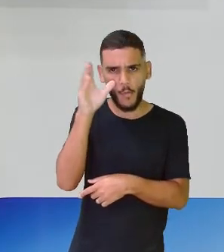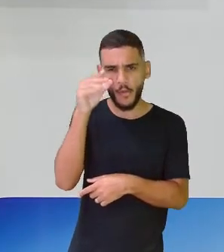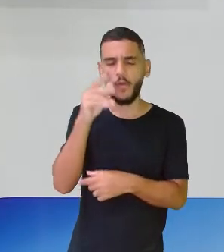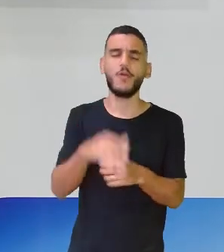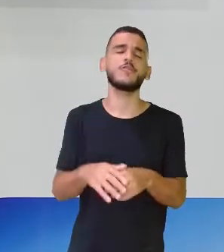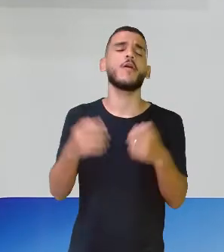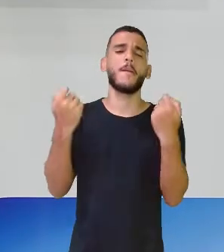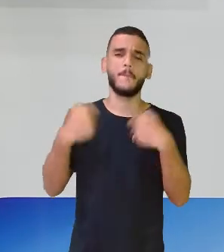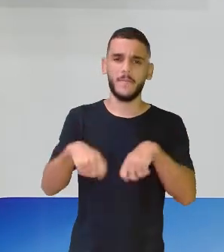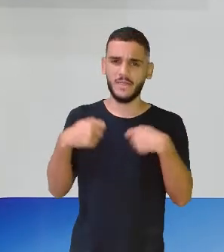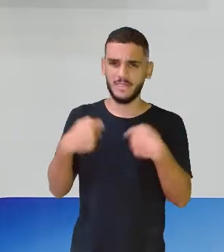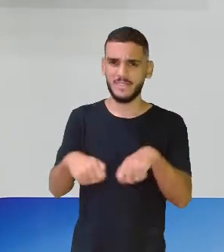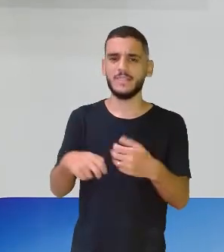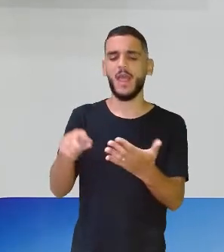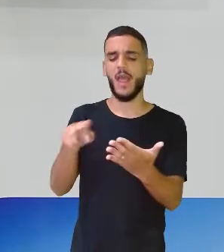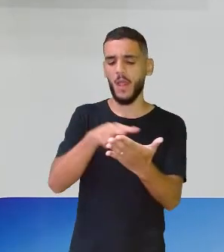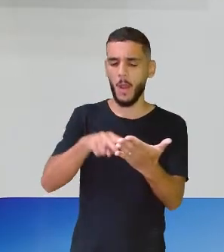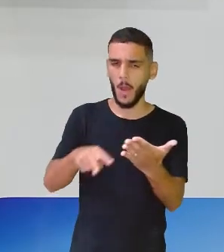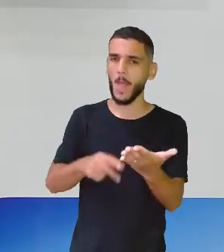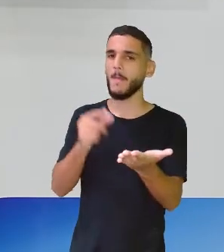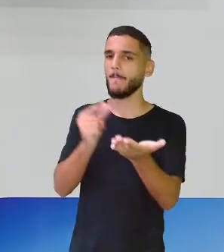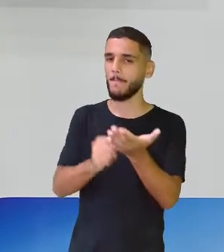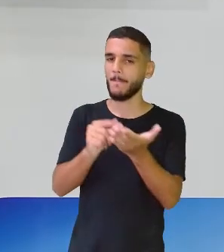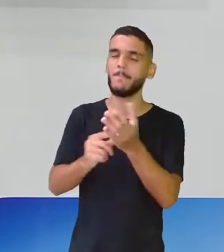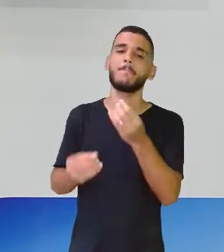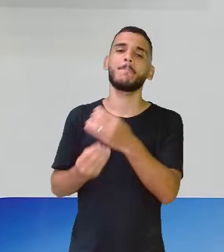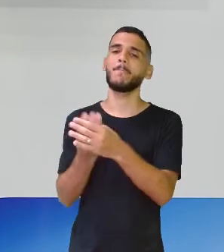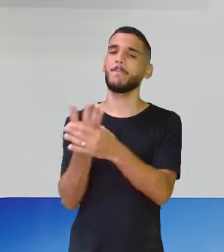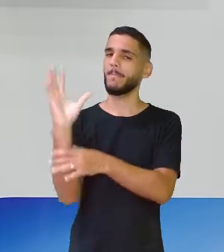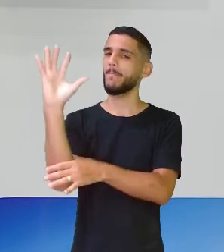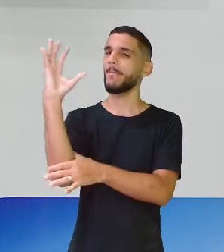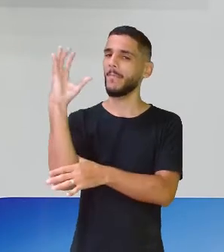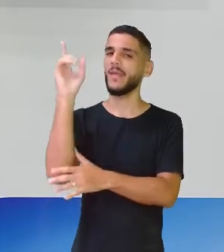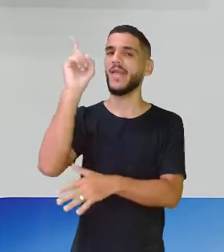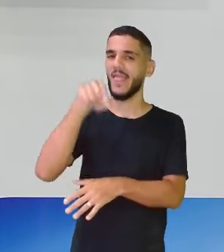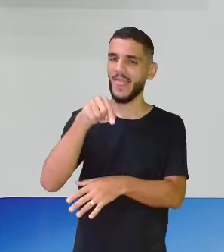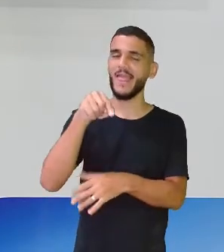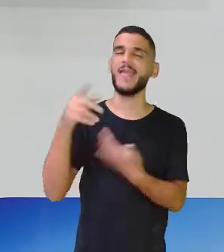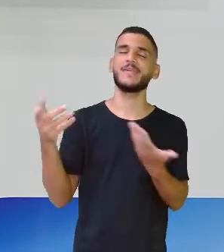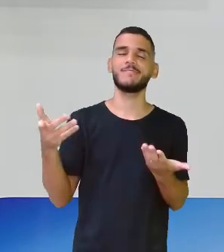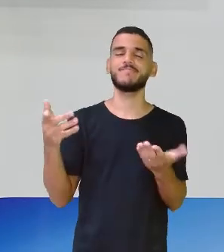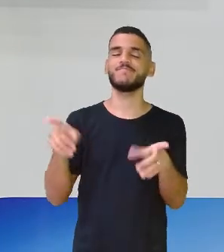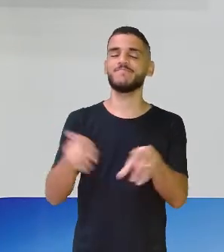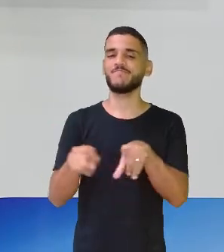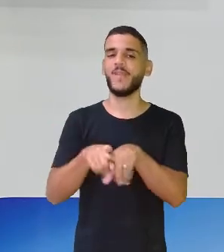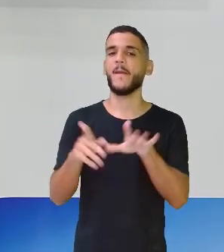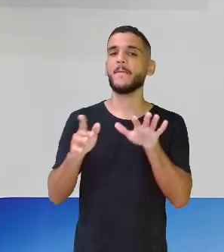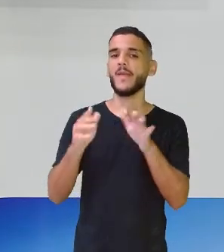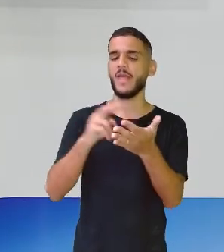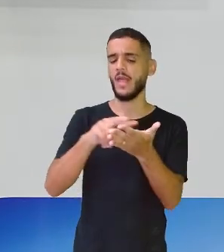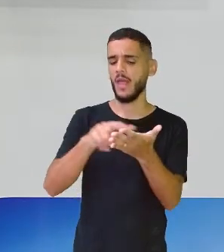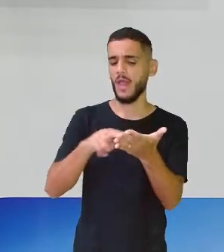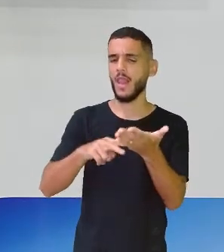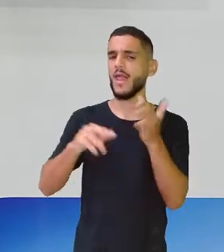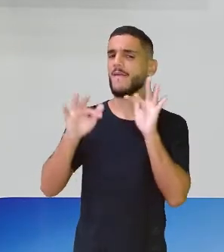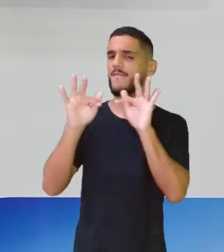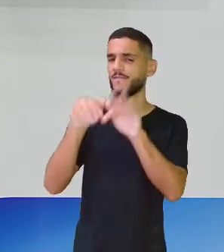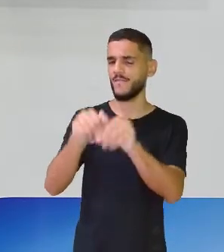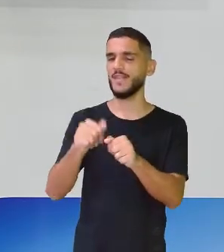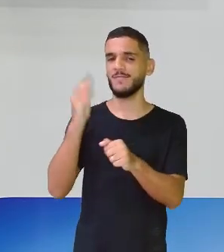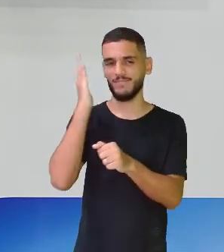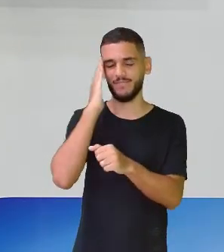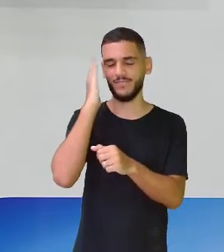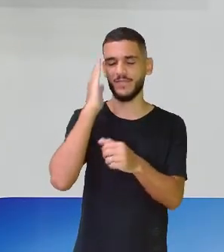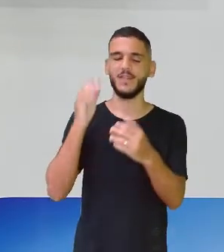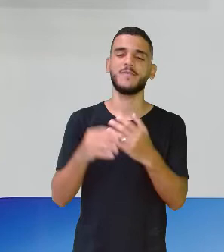vocês vão ter que acessar a árvore e terminar o livro. Não esquecendo aí o